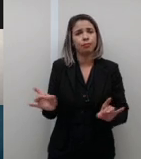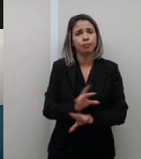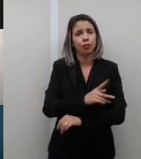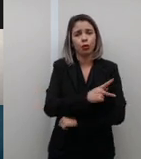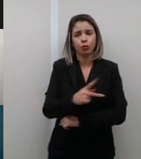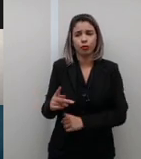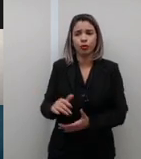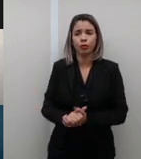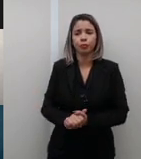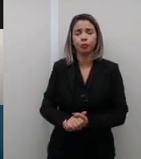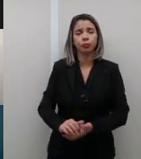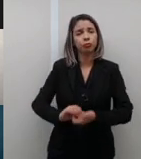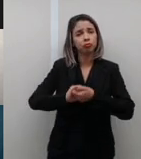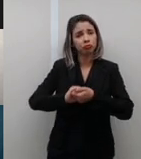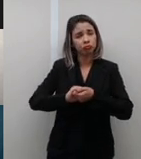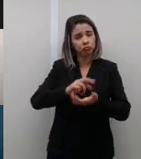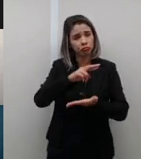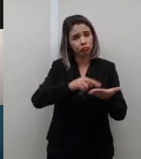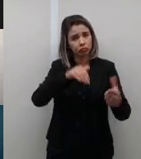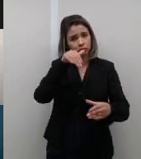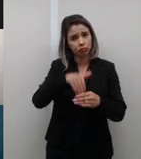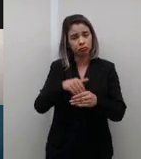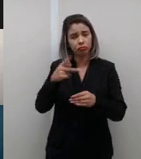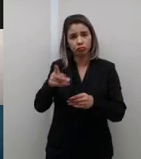relator pelo voto. Algum destaque?